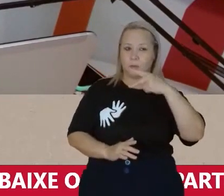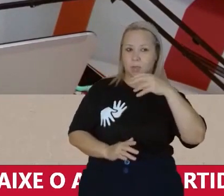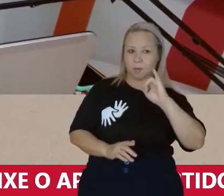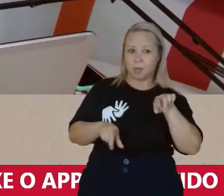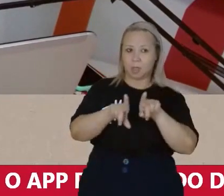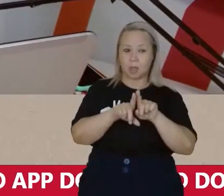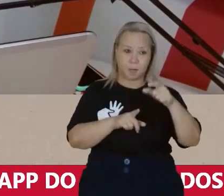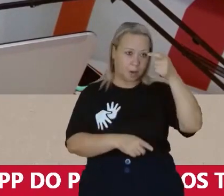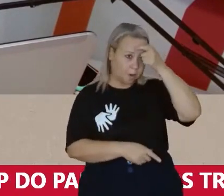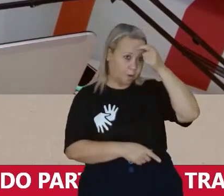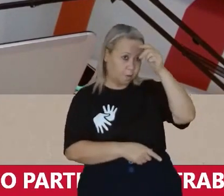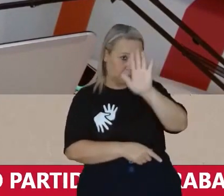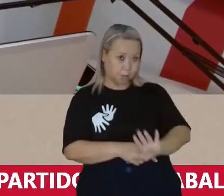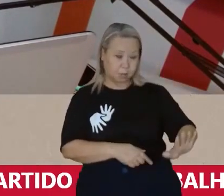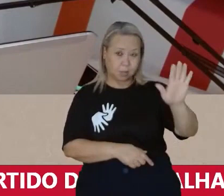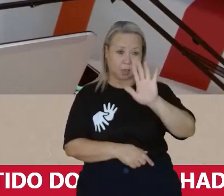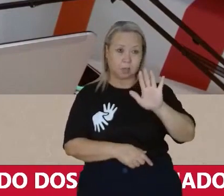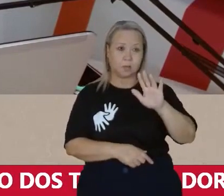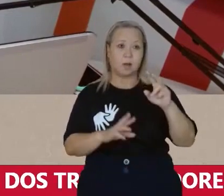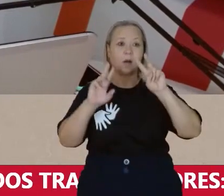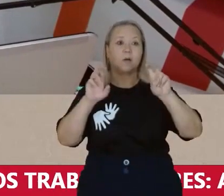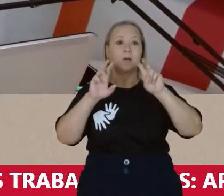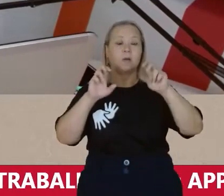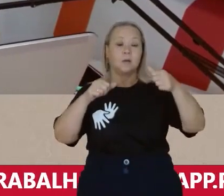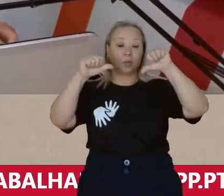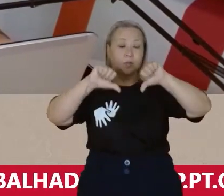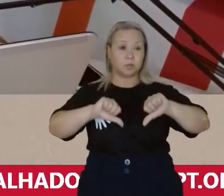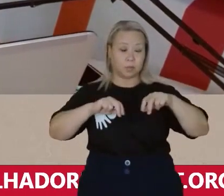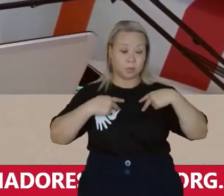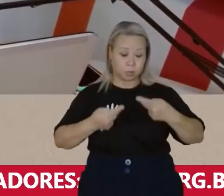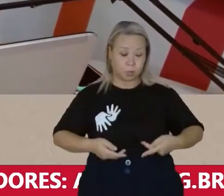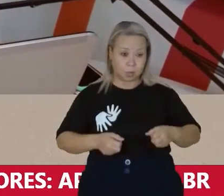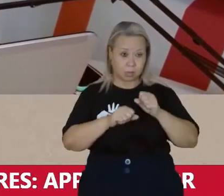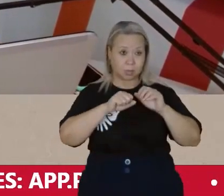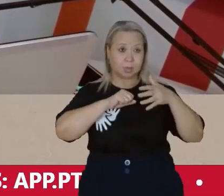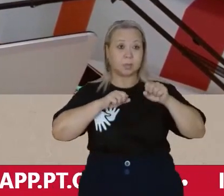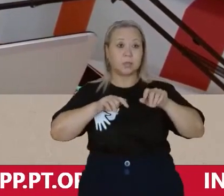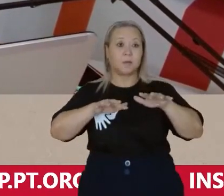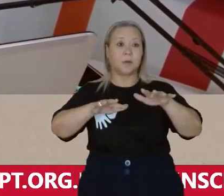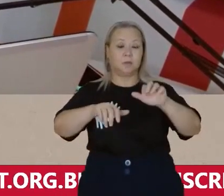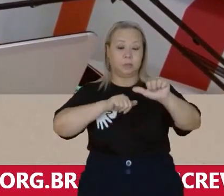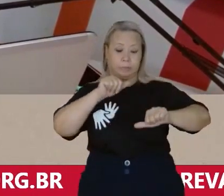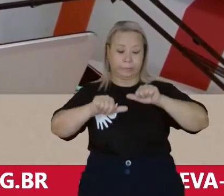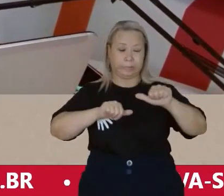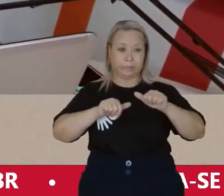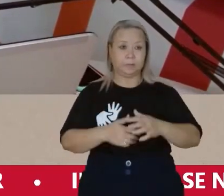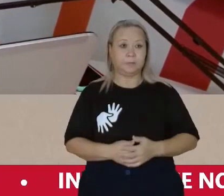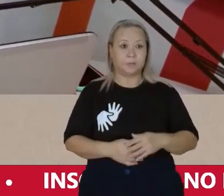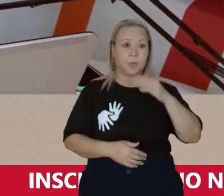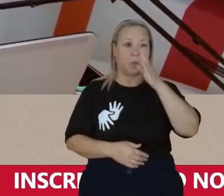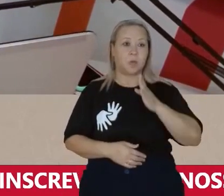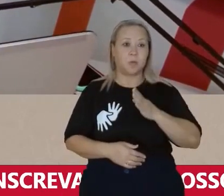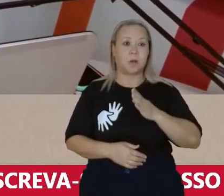também a consciência nacional sobre a tragédia humana, né, em que a pandemia se transformou no